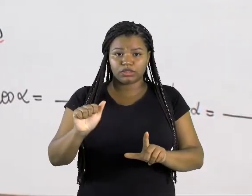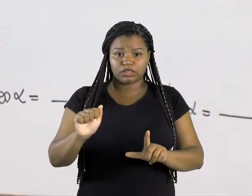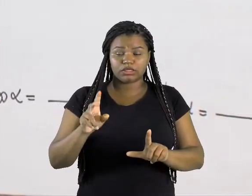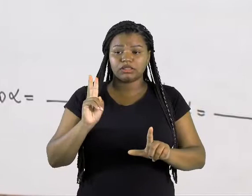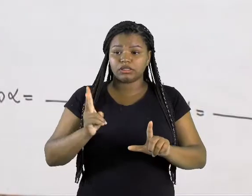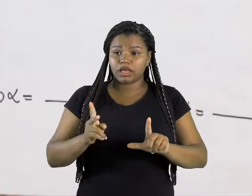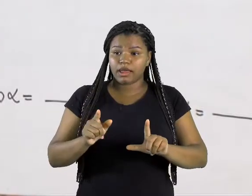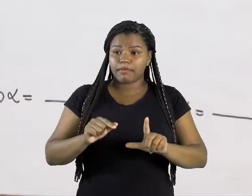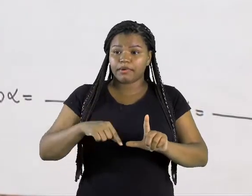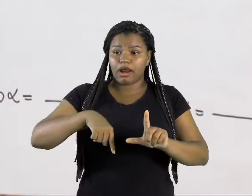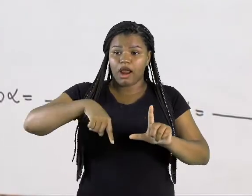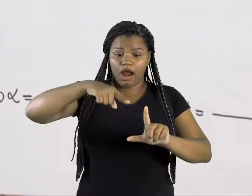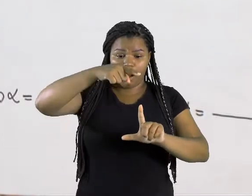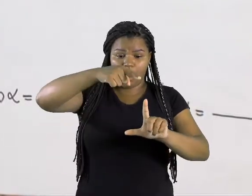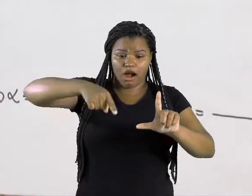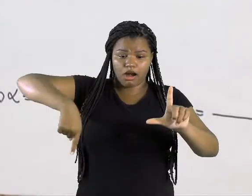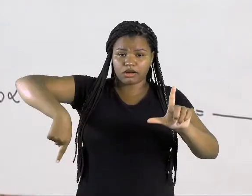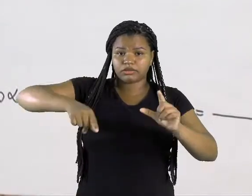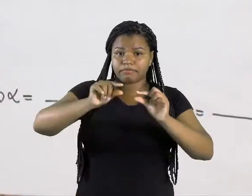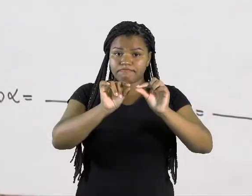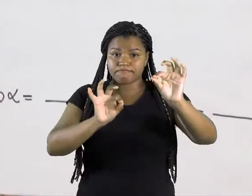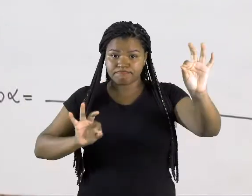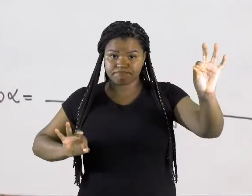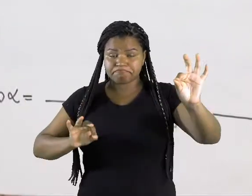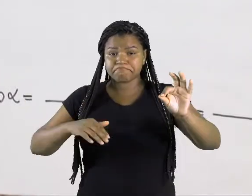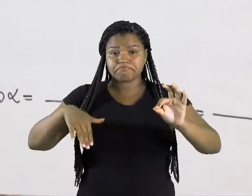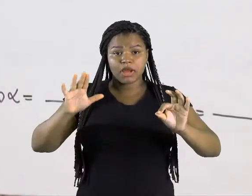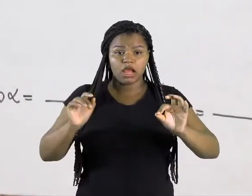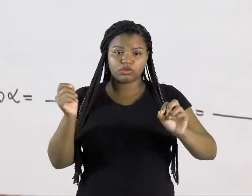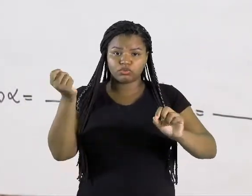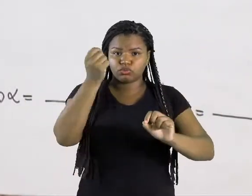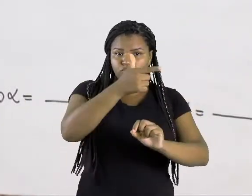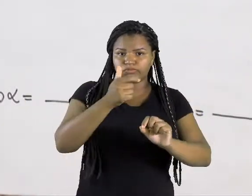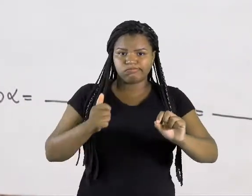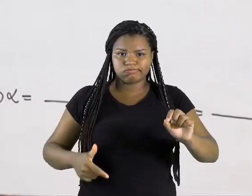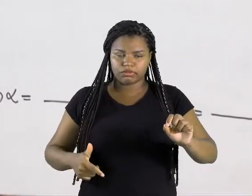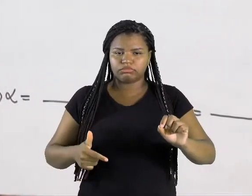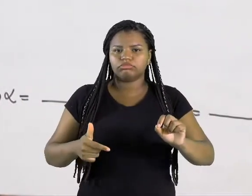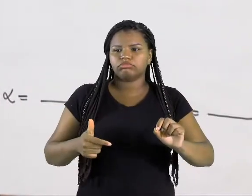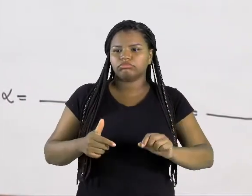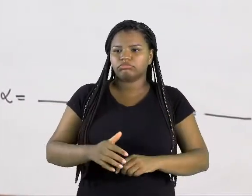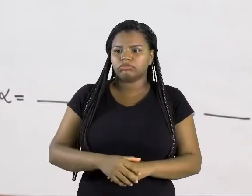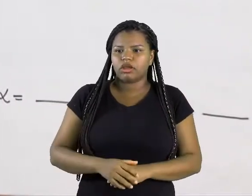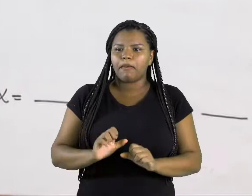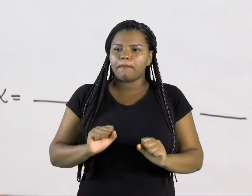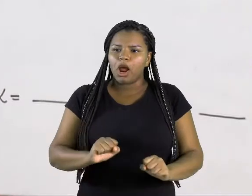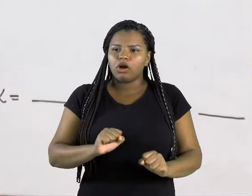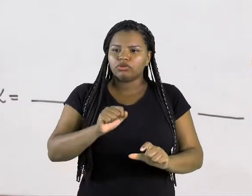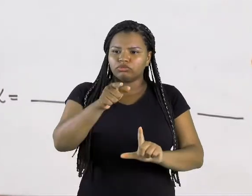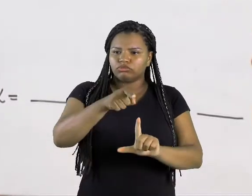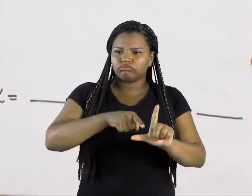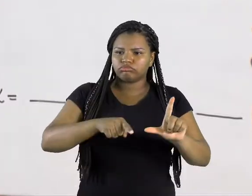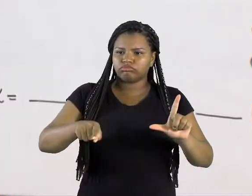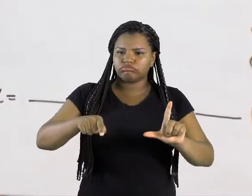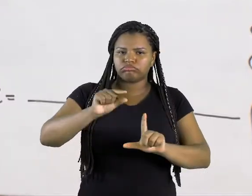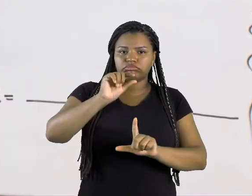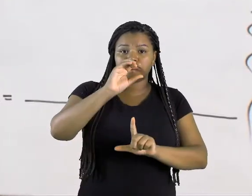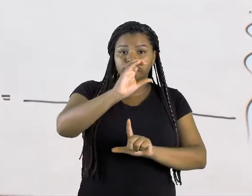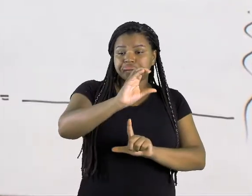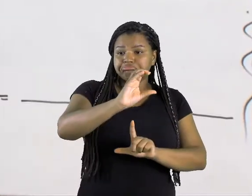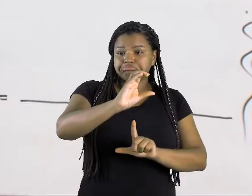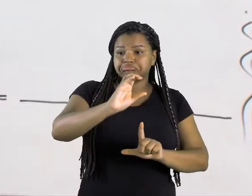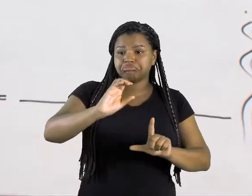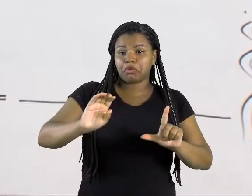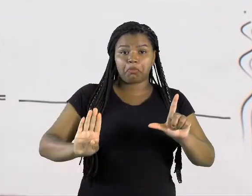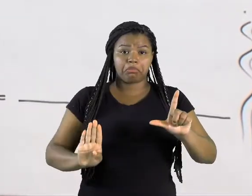vamos fazer análises sob a perspectiva de um ângulo. Podemos escolher o ângulo C ou o ângulo